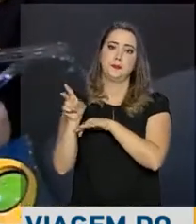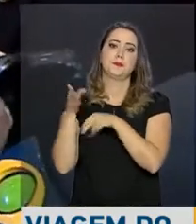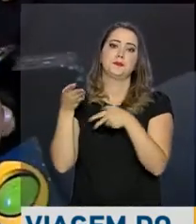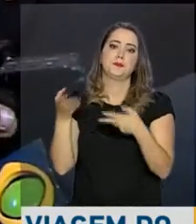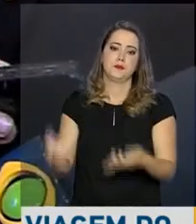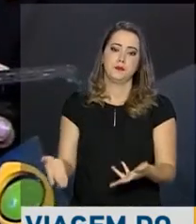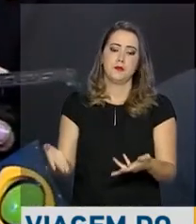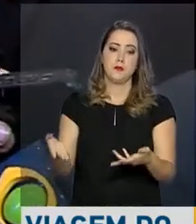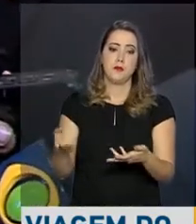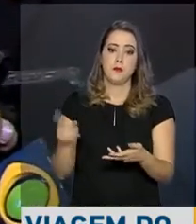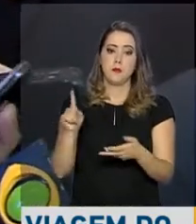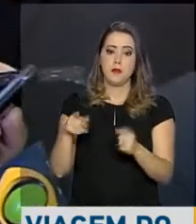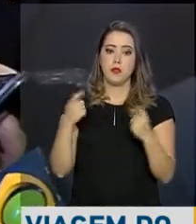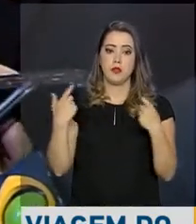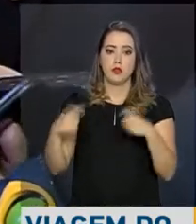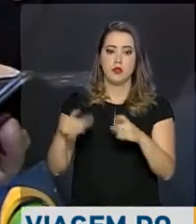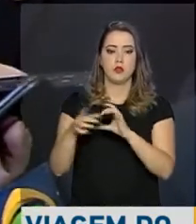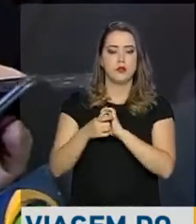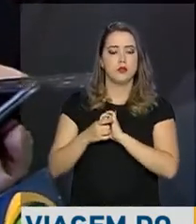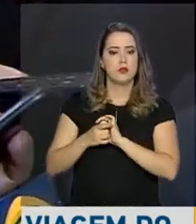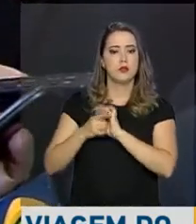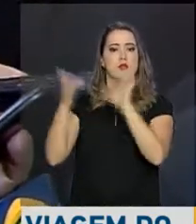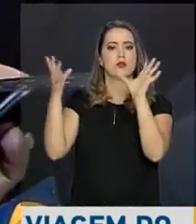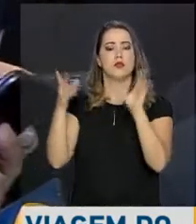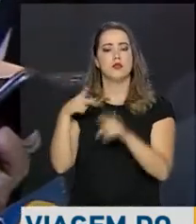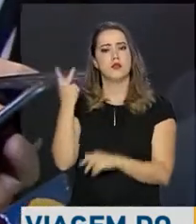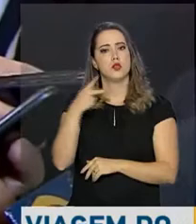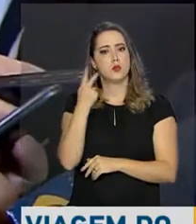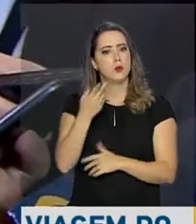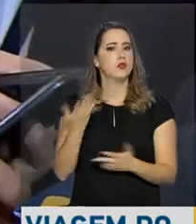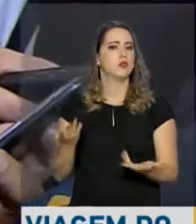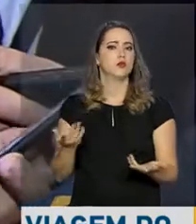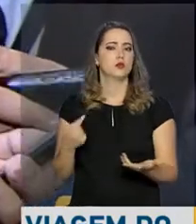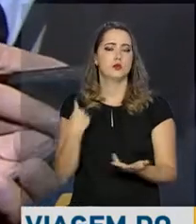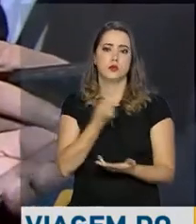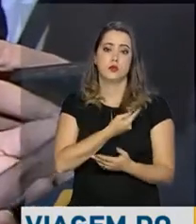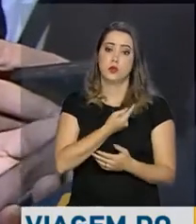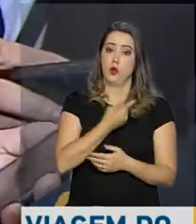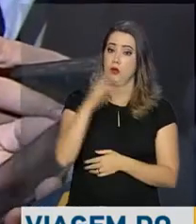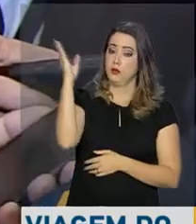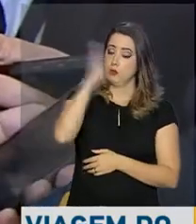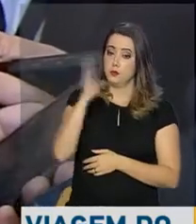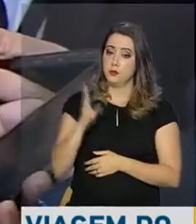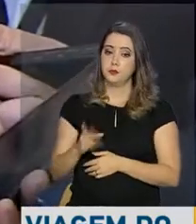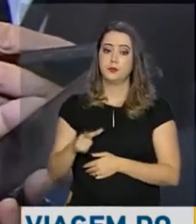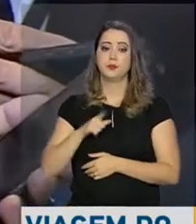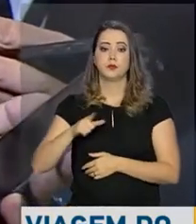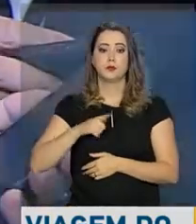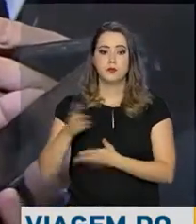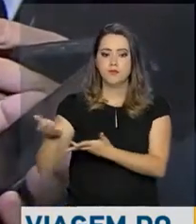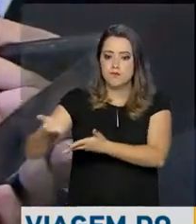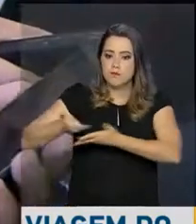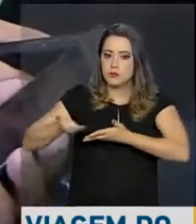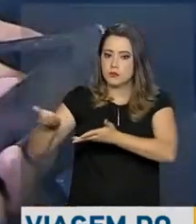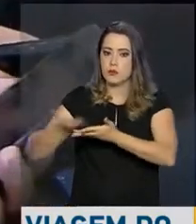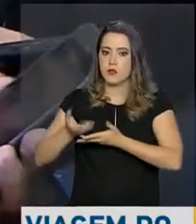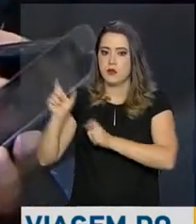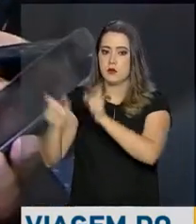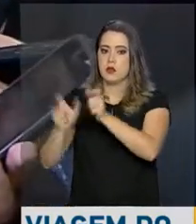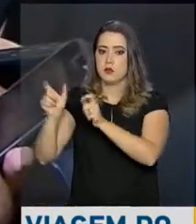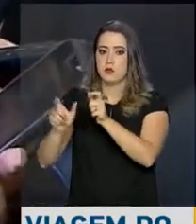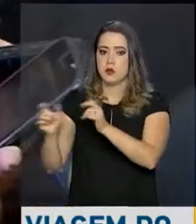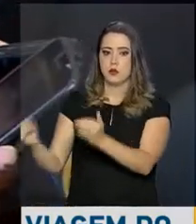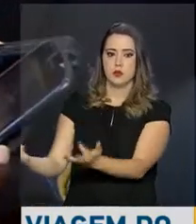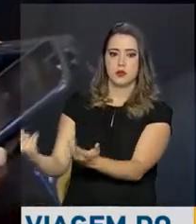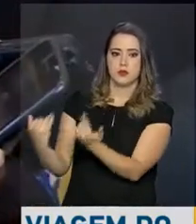é? Um espaço mais livre para fazer política. Nós, no Brasil, temos acolhido os refugiados. Eu